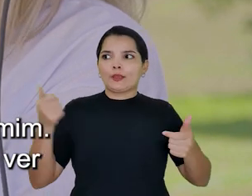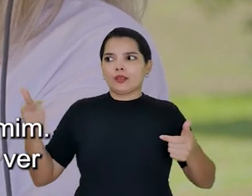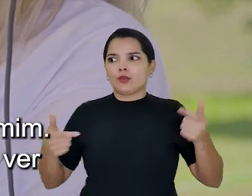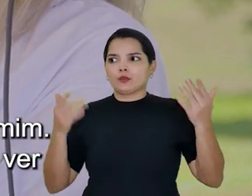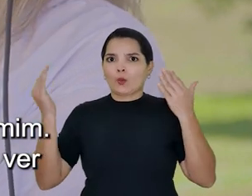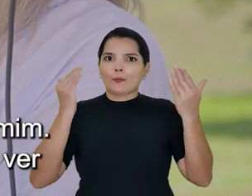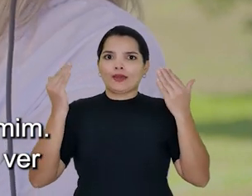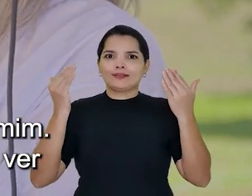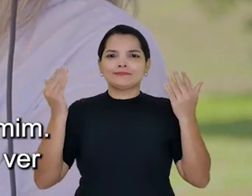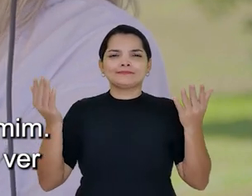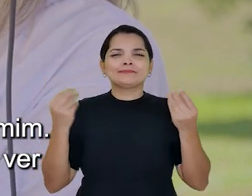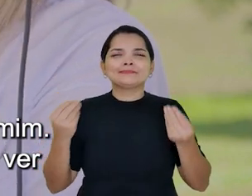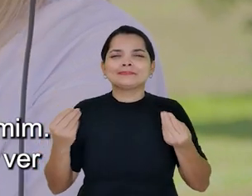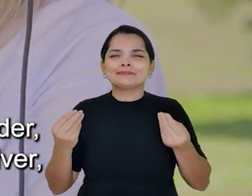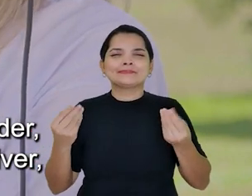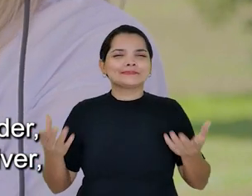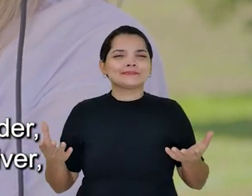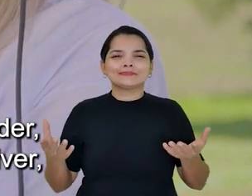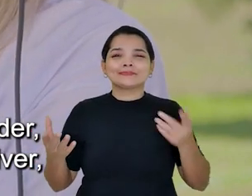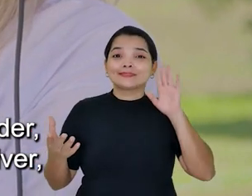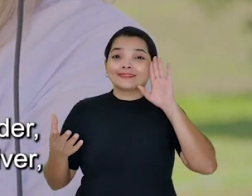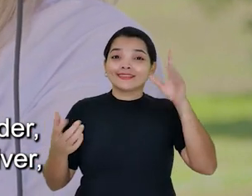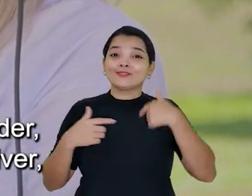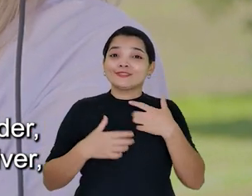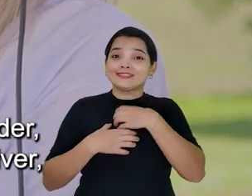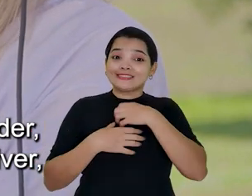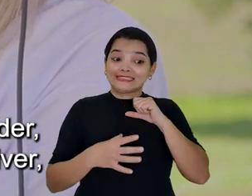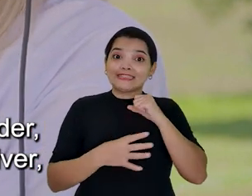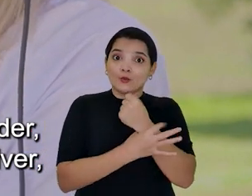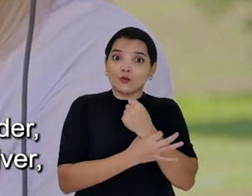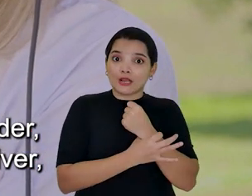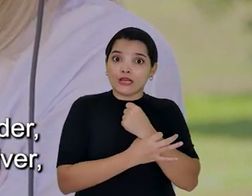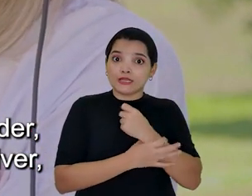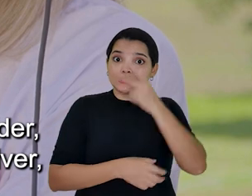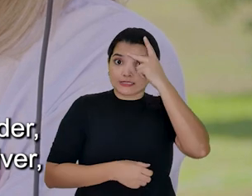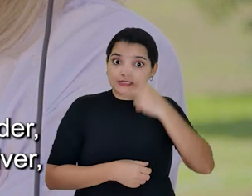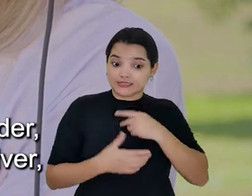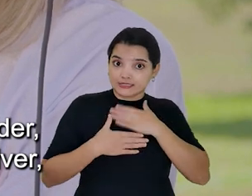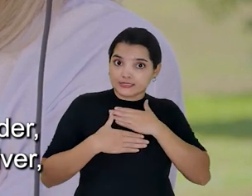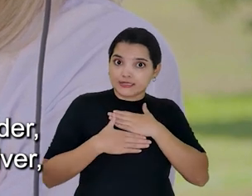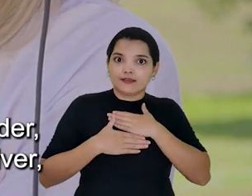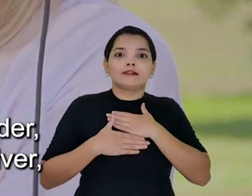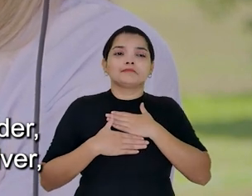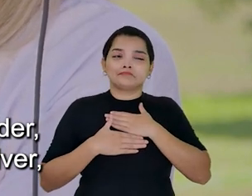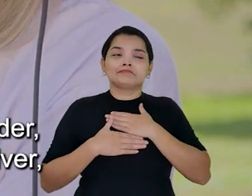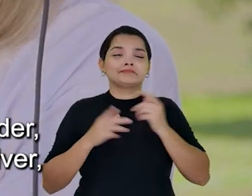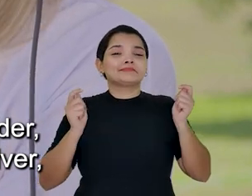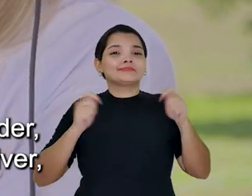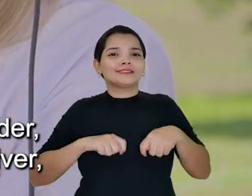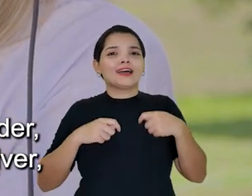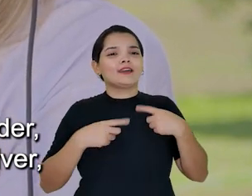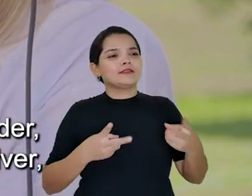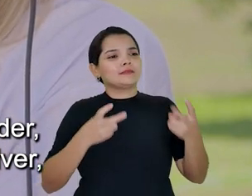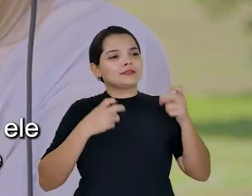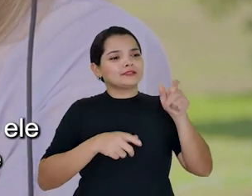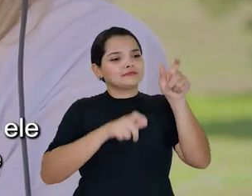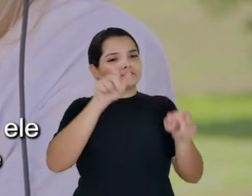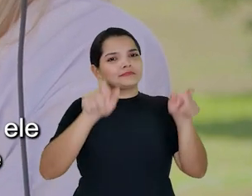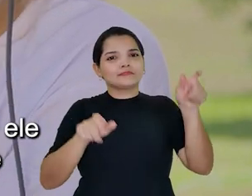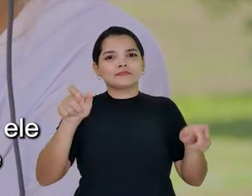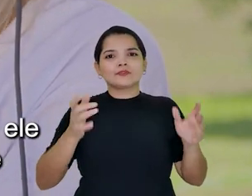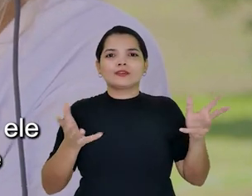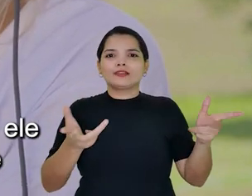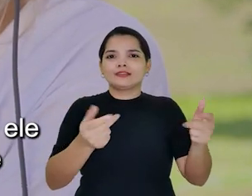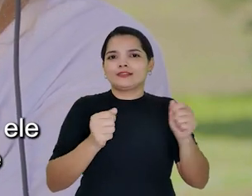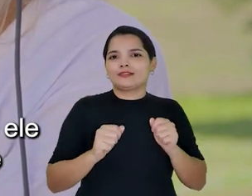tô segura de mim eu consigo ver consigo ver que uma necessidade algo que que eu como líder vejo o meu colaborador que precisa pra desenvolver eu não vejo